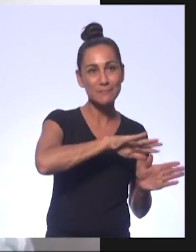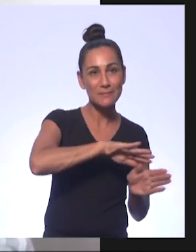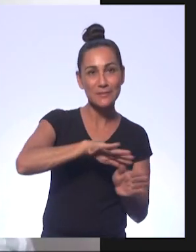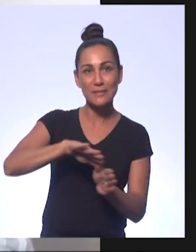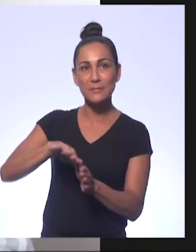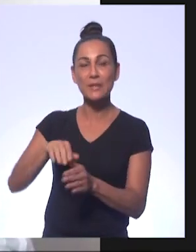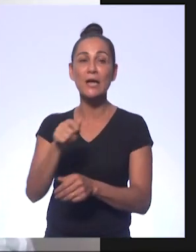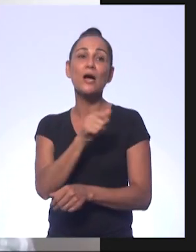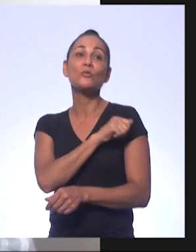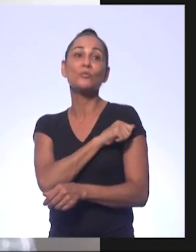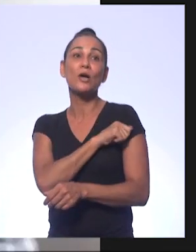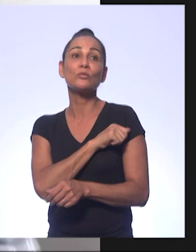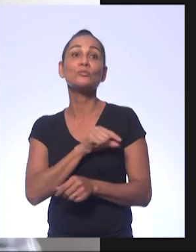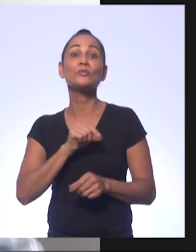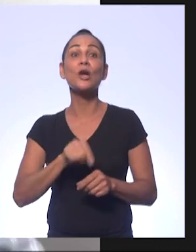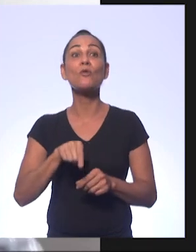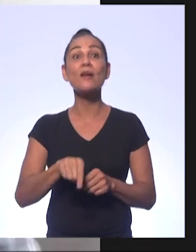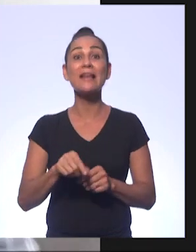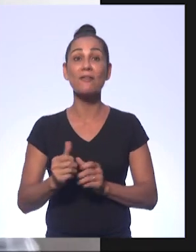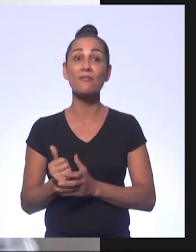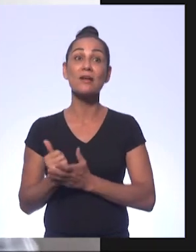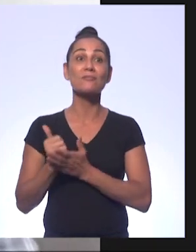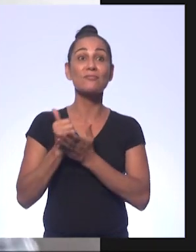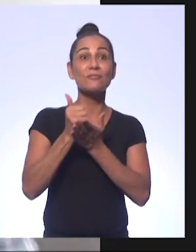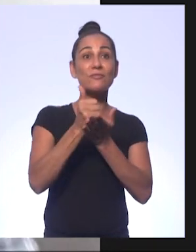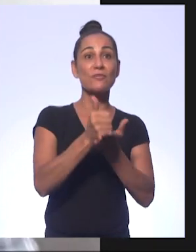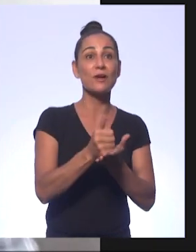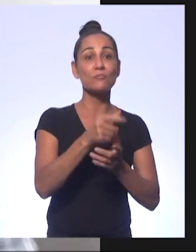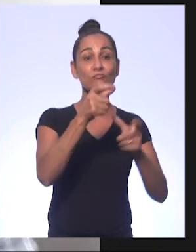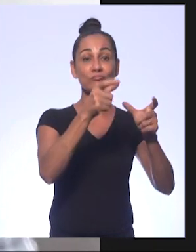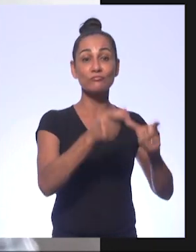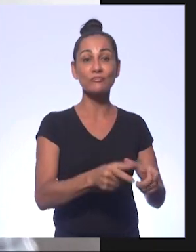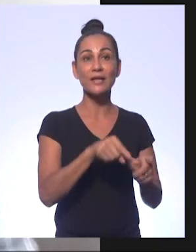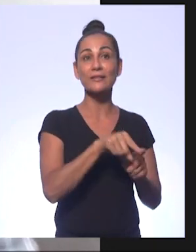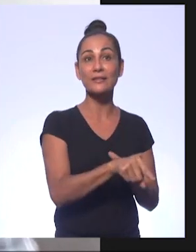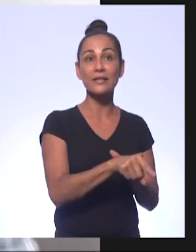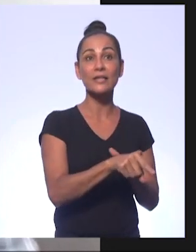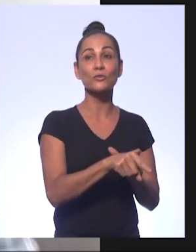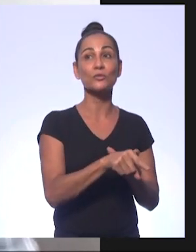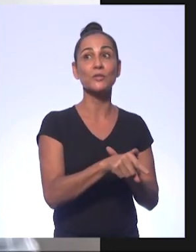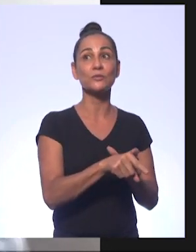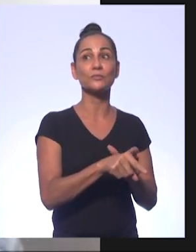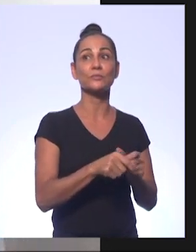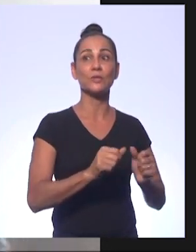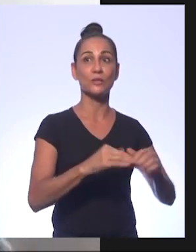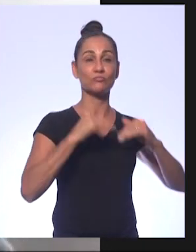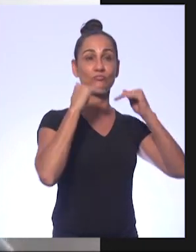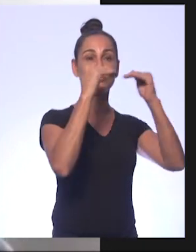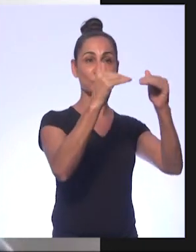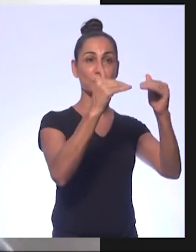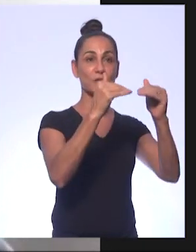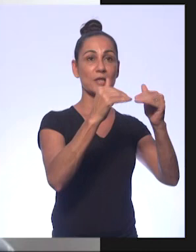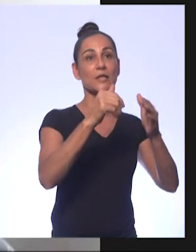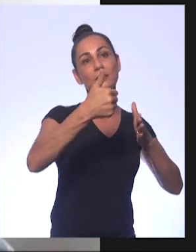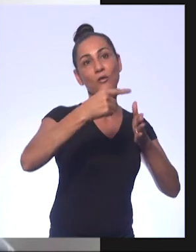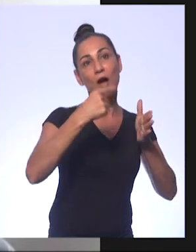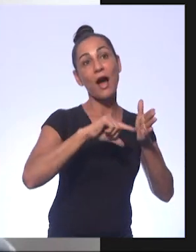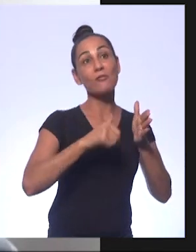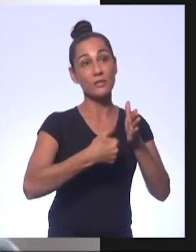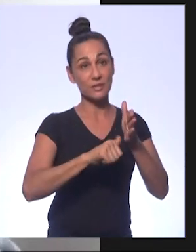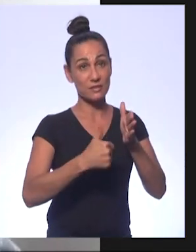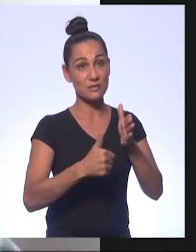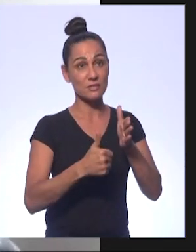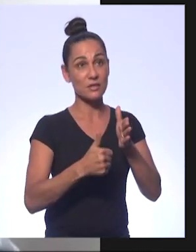estudante de onde ele está e levá-lo para uma posição de domínio maior. Então, a avaliação